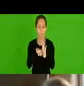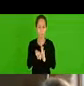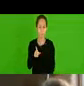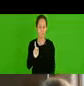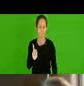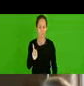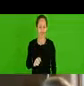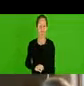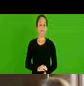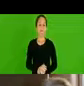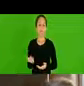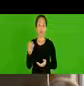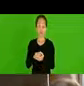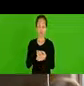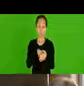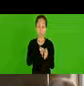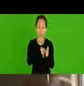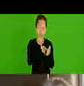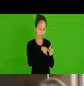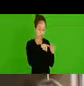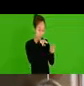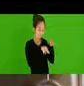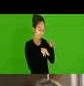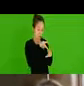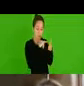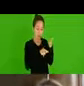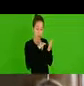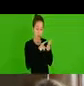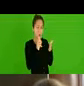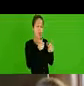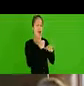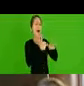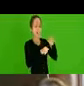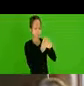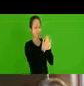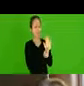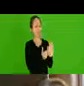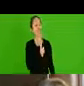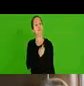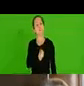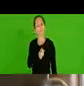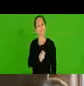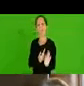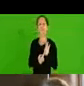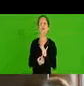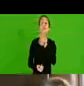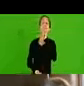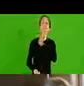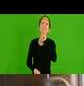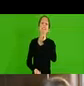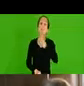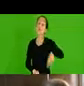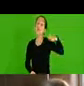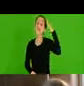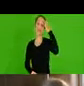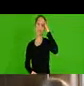pesquisa documental, muitos utilizam a análise de conteúdo. É um exemplo que eu trouxe aqui para vocês verem. Porque quer ir a